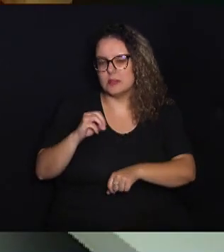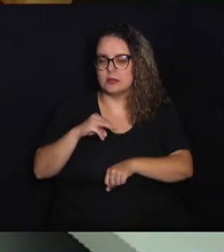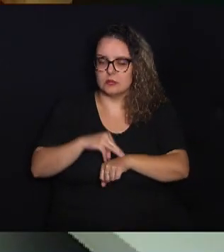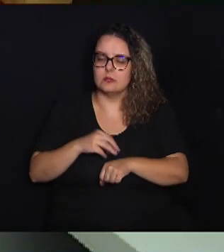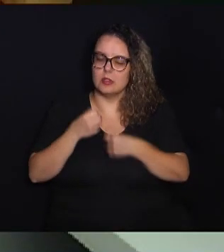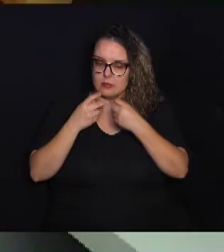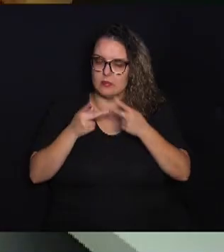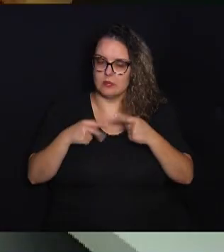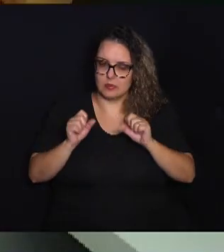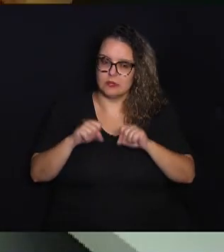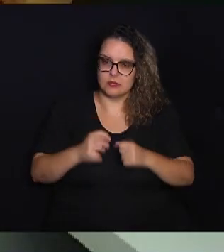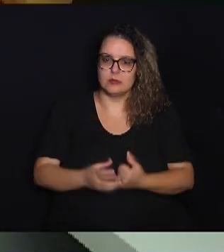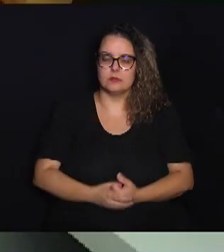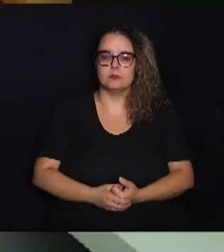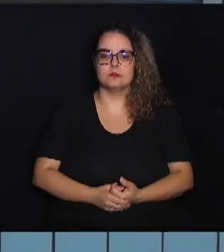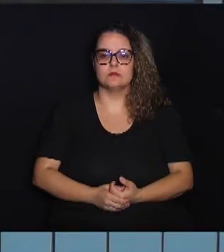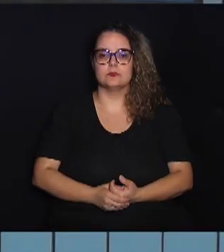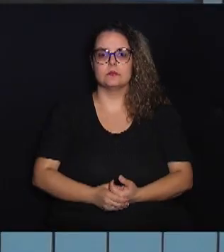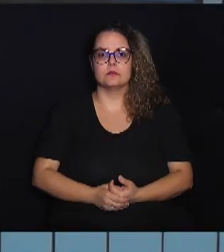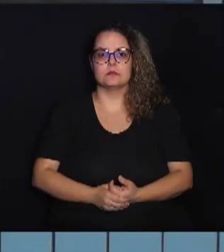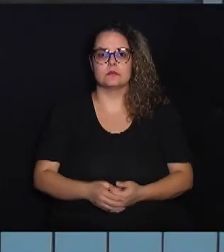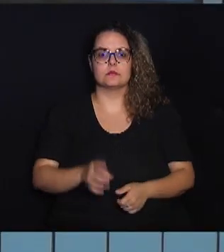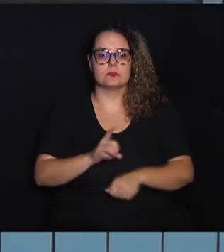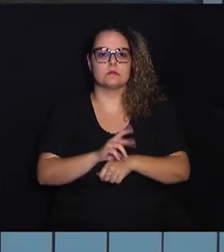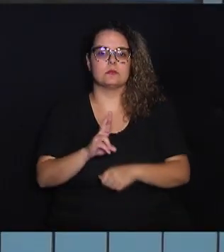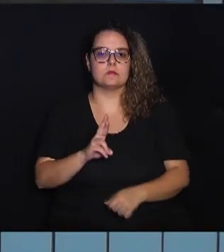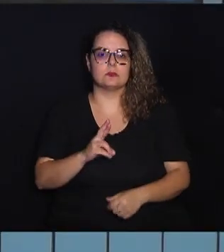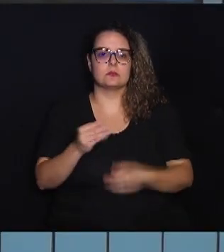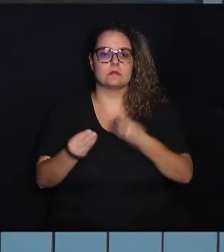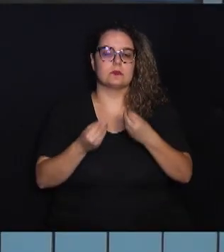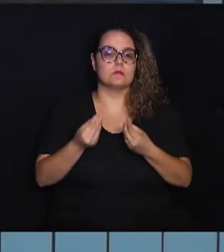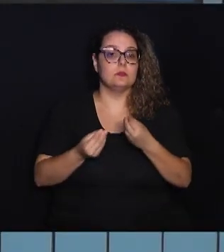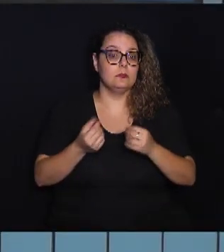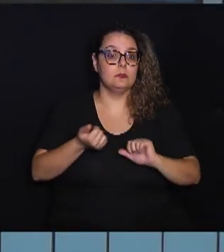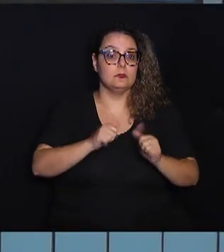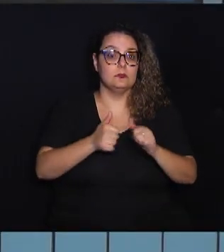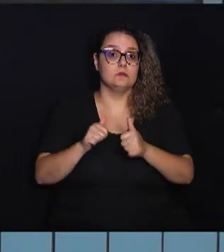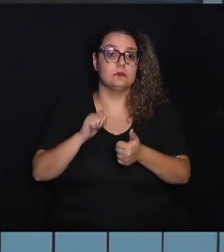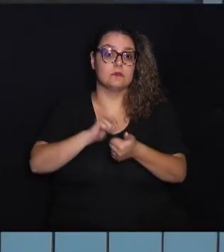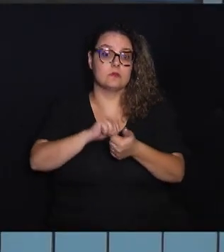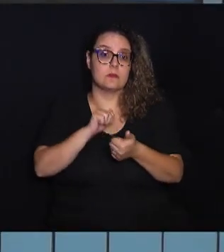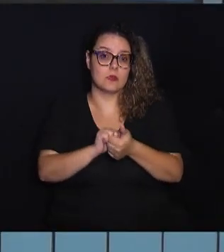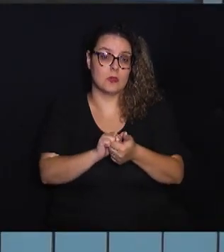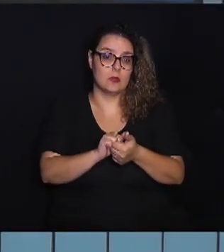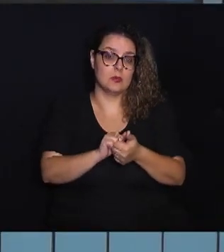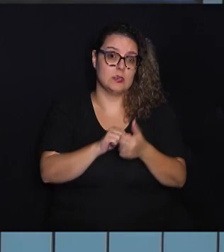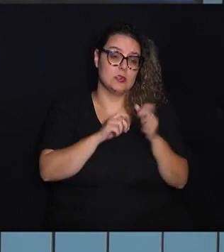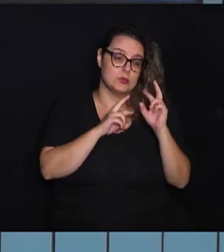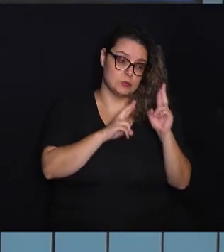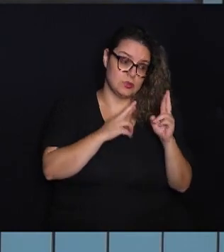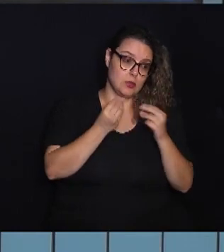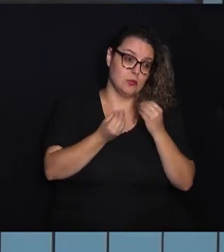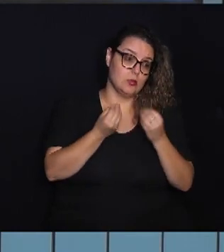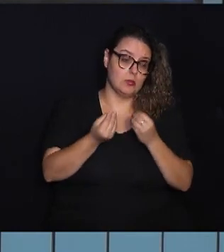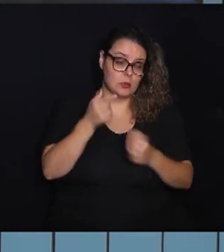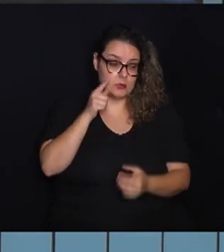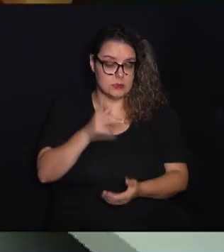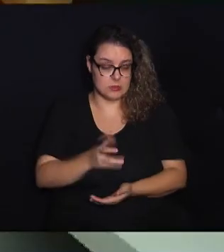sim. Agora, doutor, como que é avaliada a qualidade do sono?